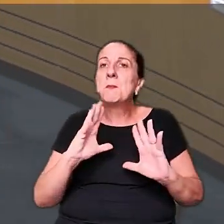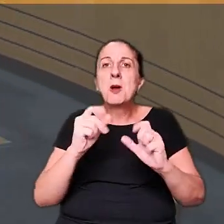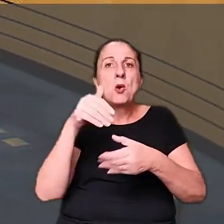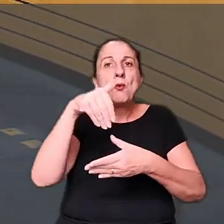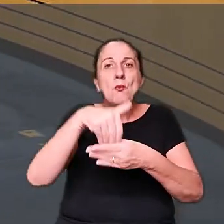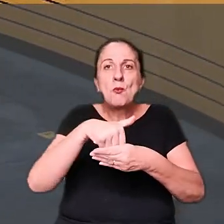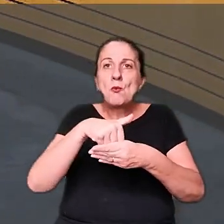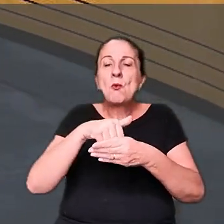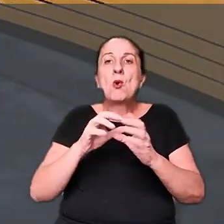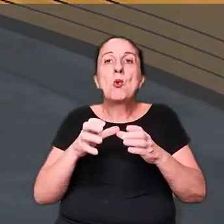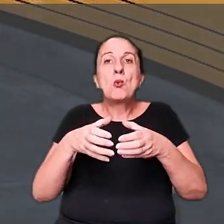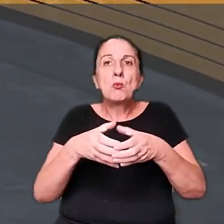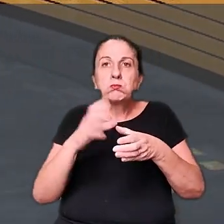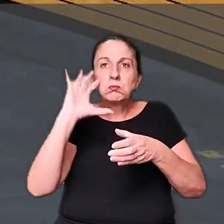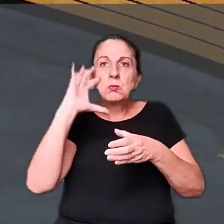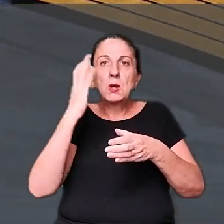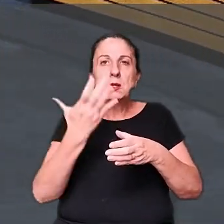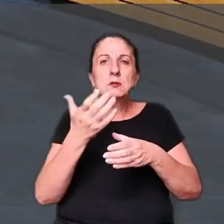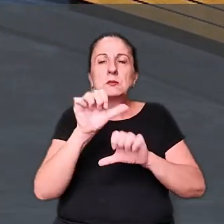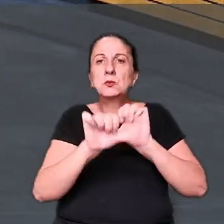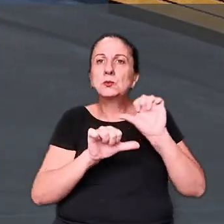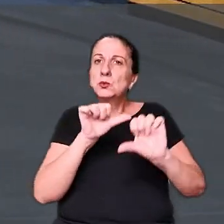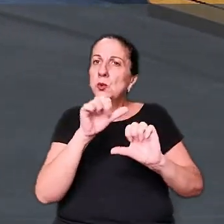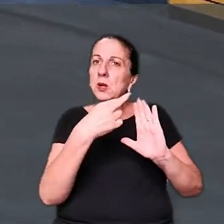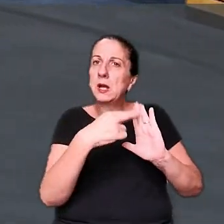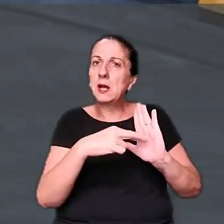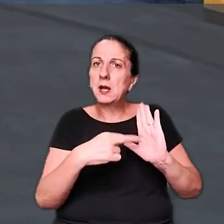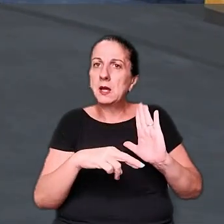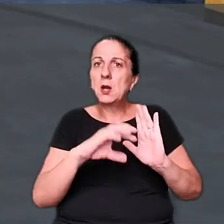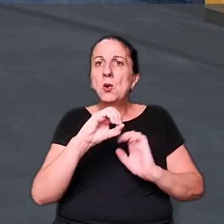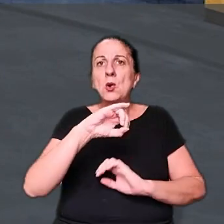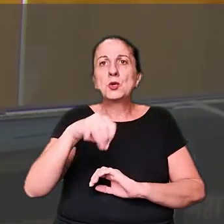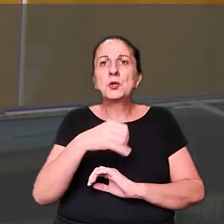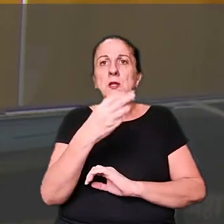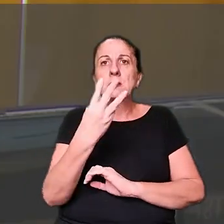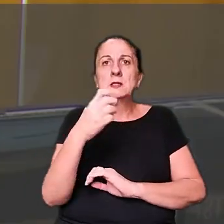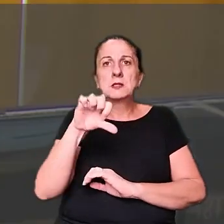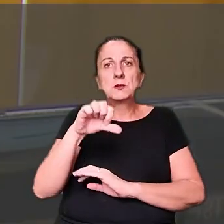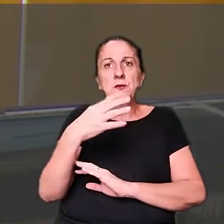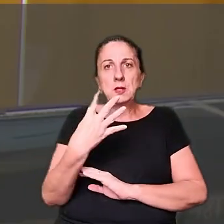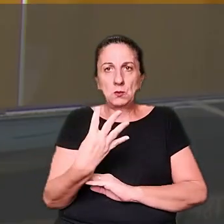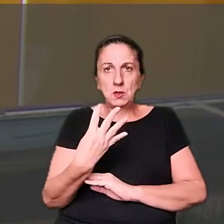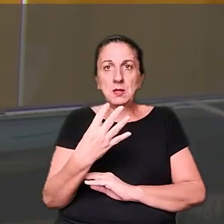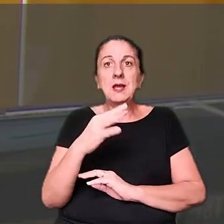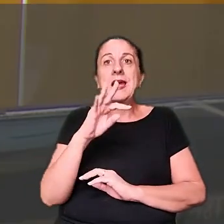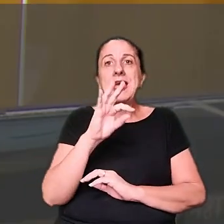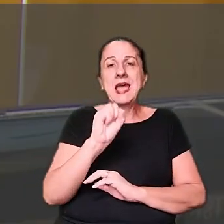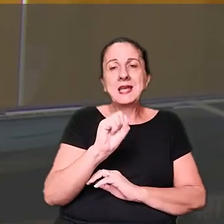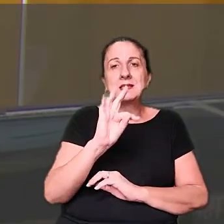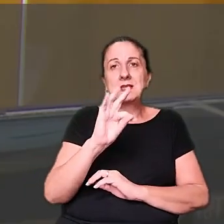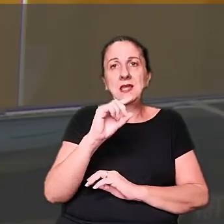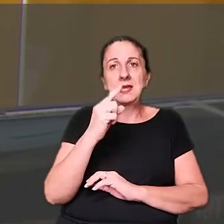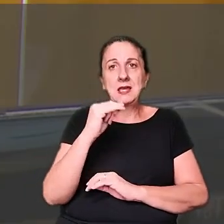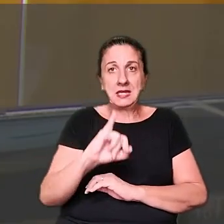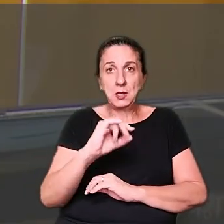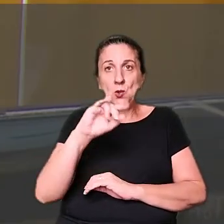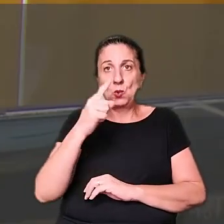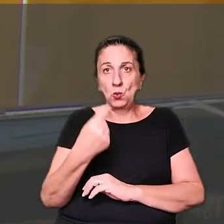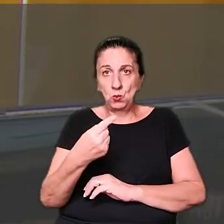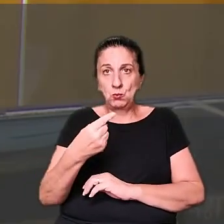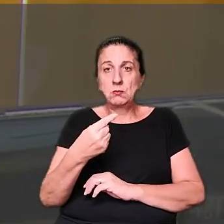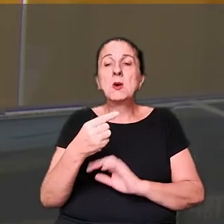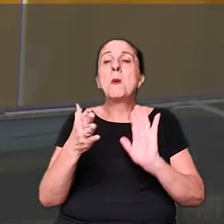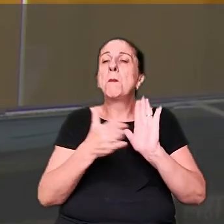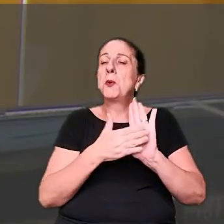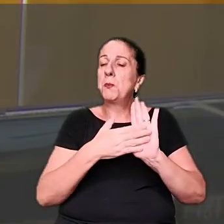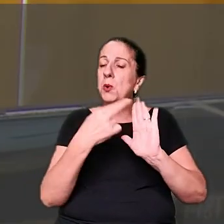por maioria de votos, o colegiado decidiu alterar a redação da OJ 394 da SDI 1, conforme